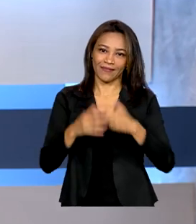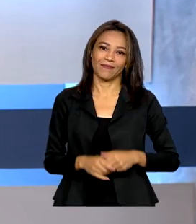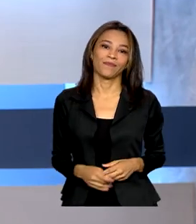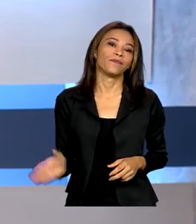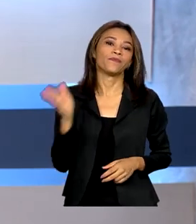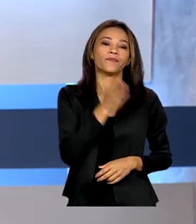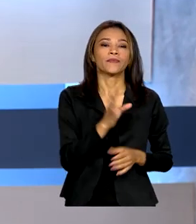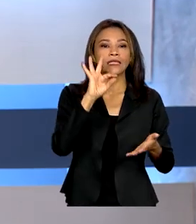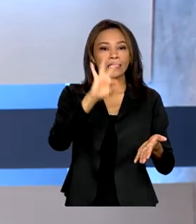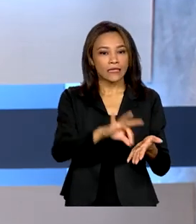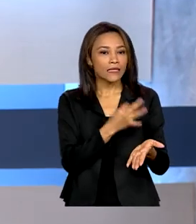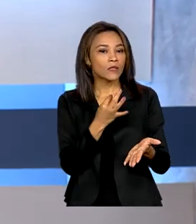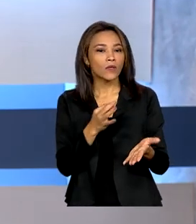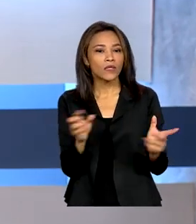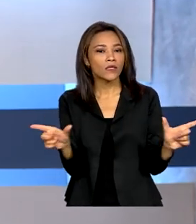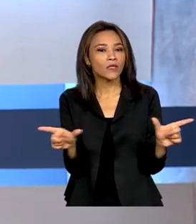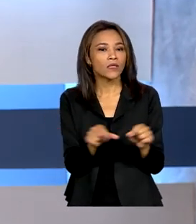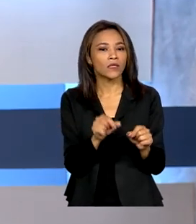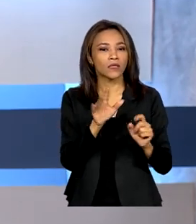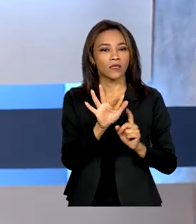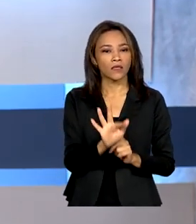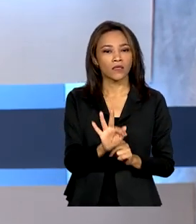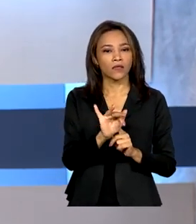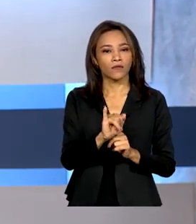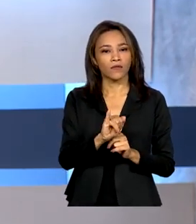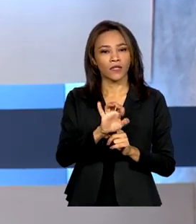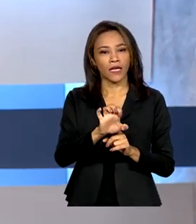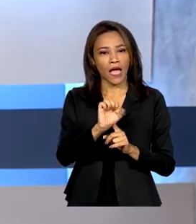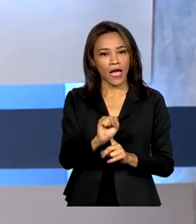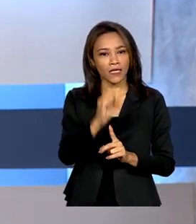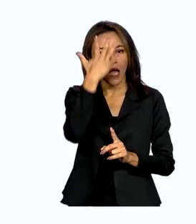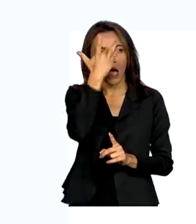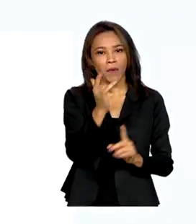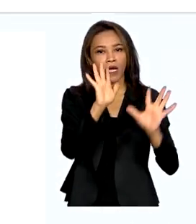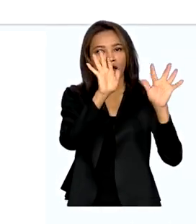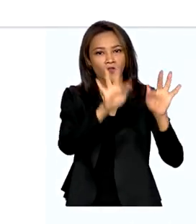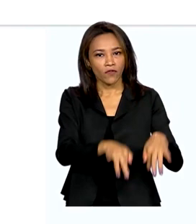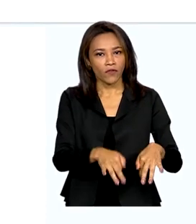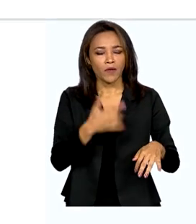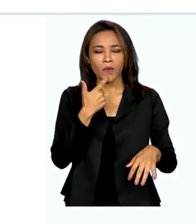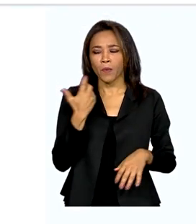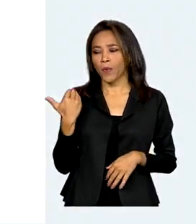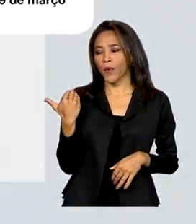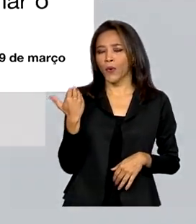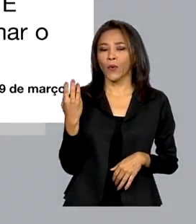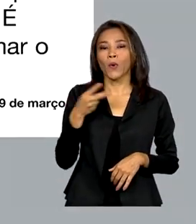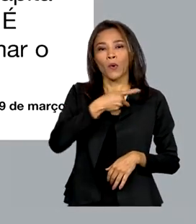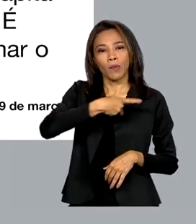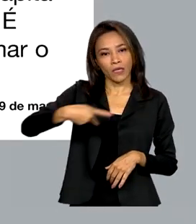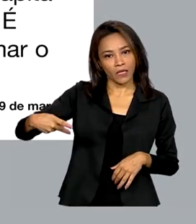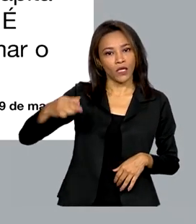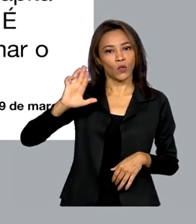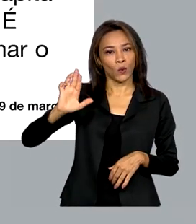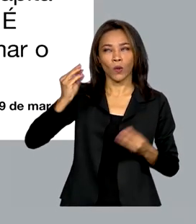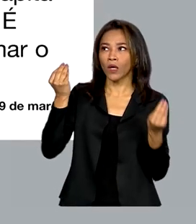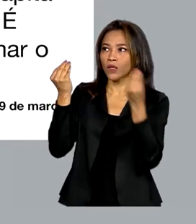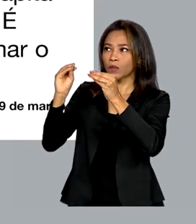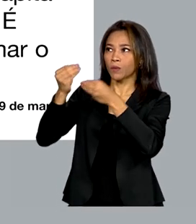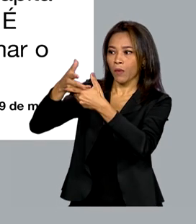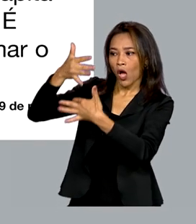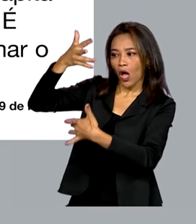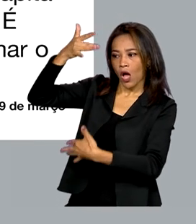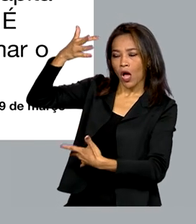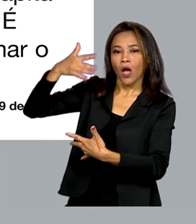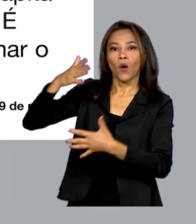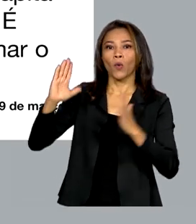e as inscrições para o FIES terminam amanhã agora pouco pelas redes sociais o presidente Lula relembrou aos estudantes que o